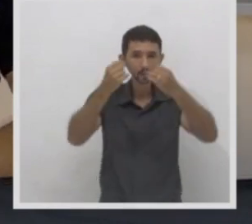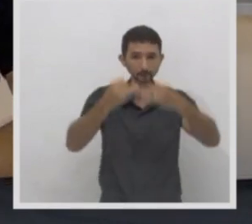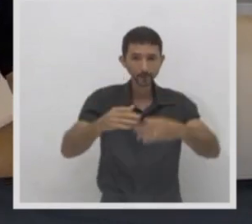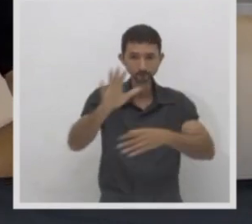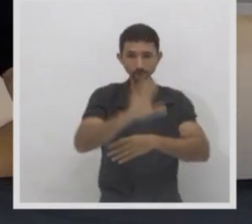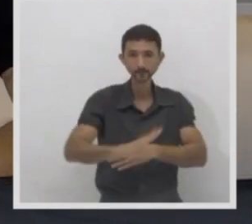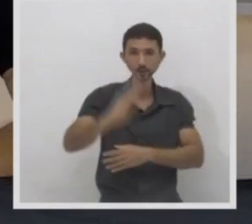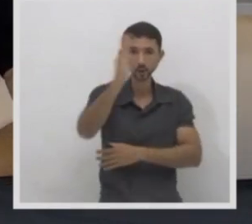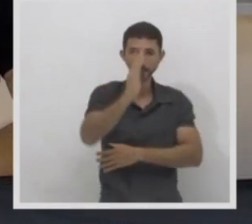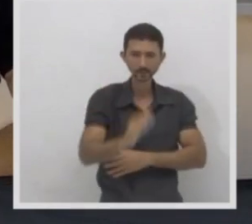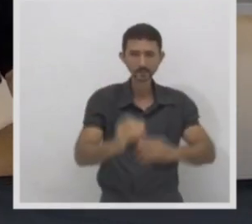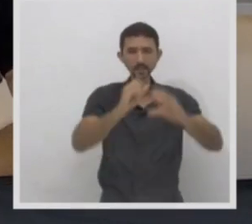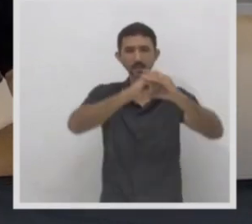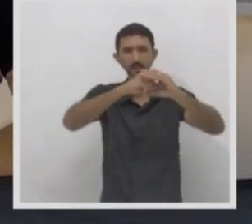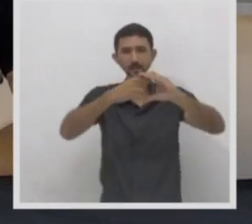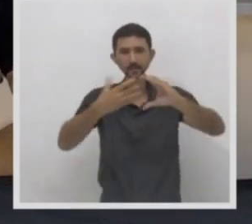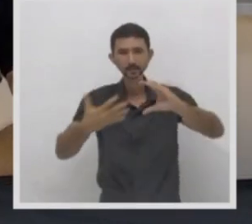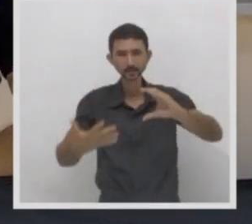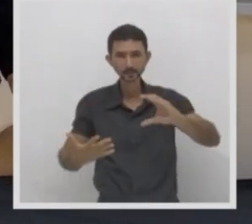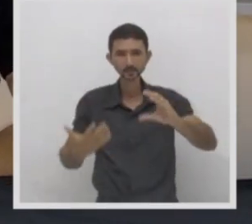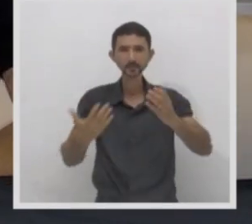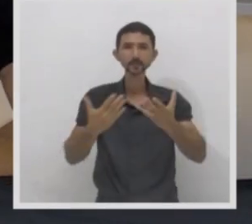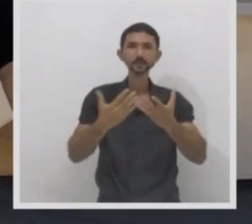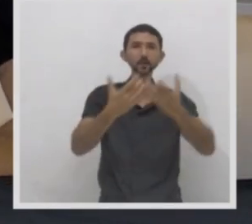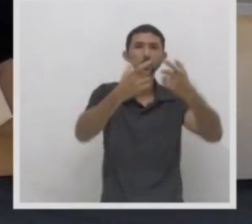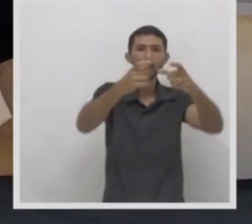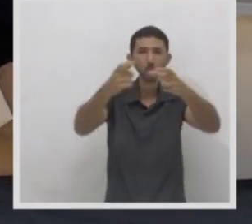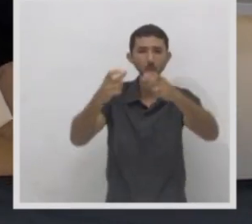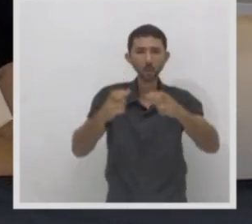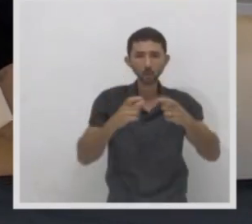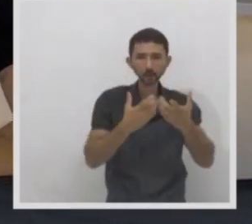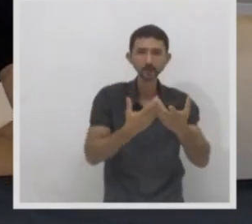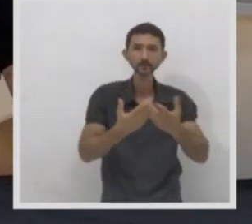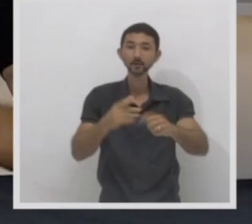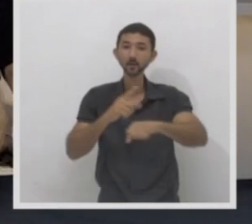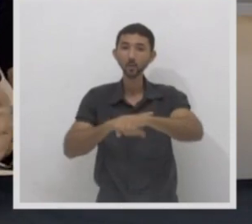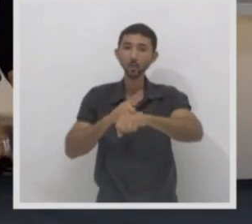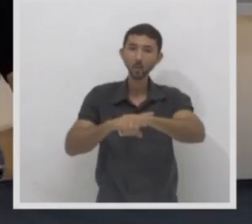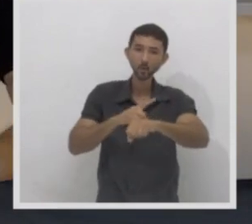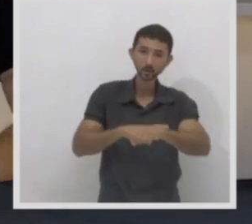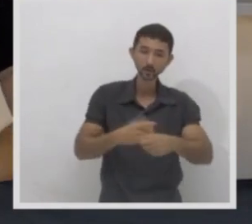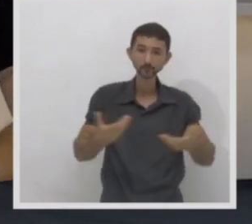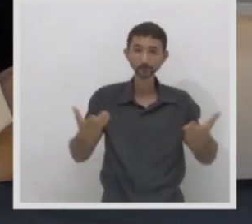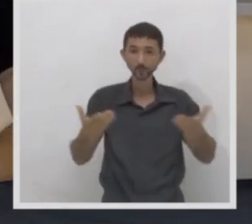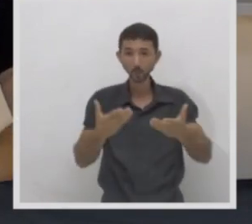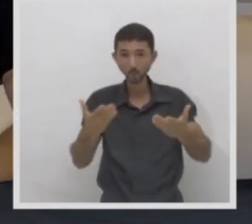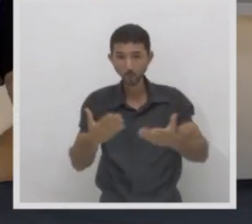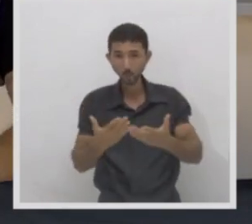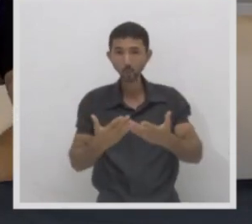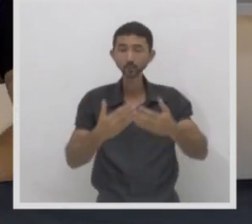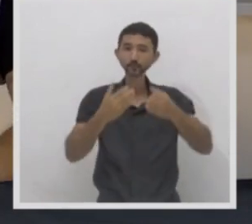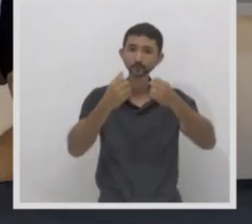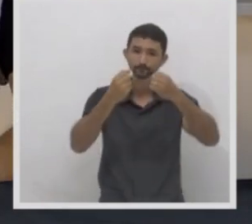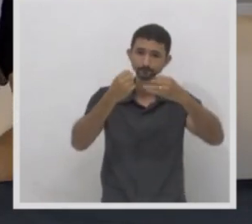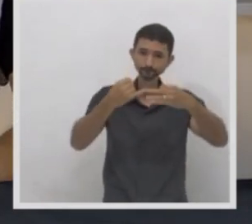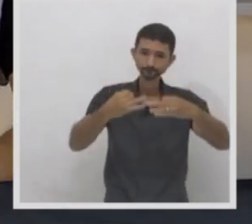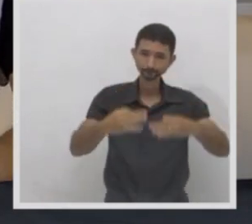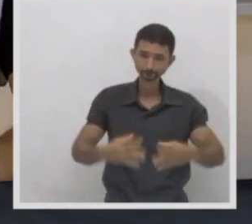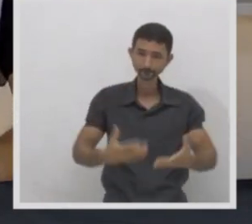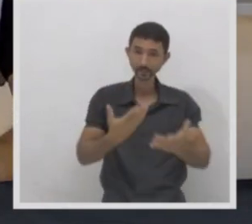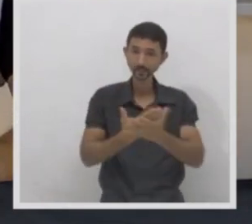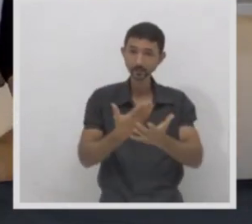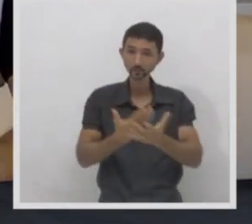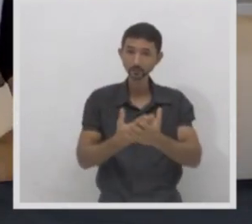algumas características, né, localização, fuso horário. Hoje, nós vamos falar sobre